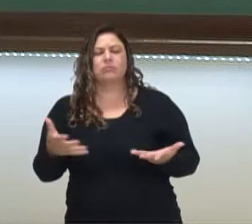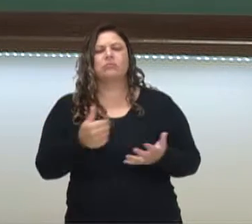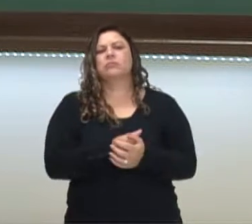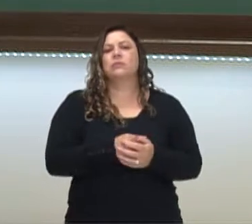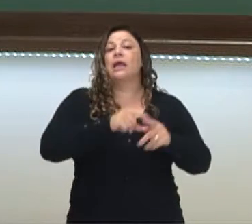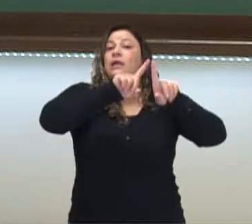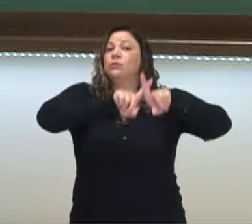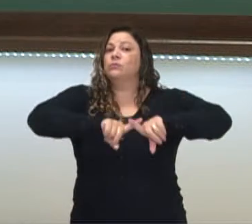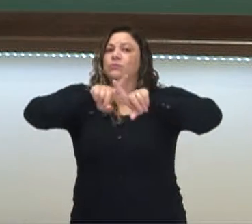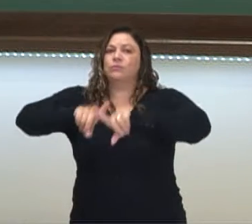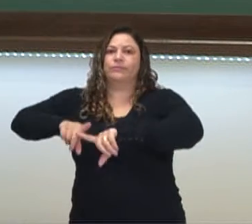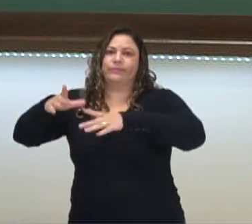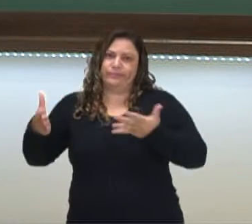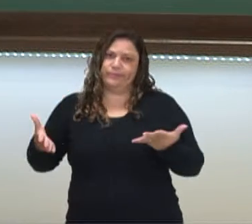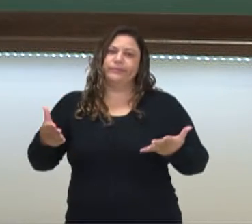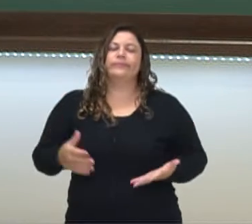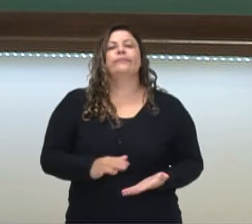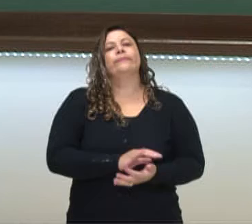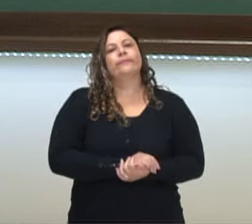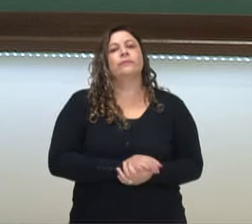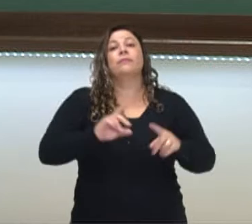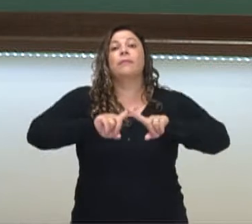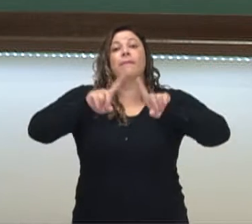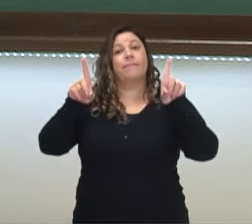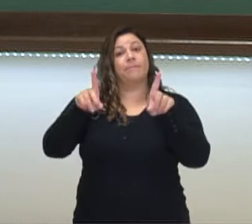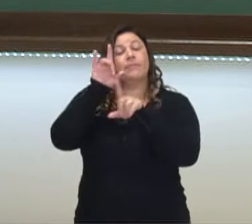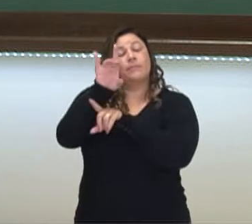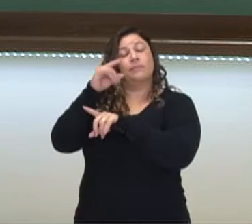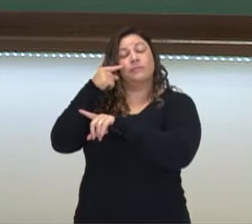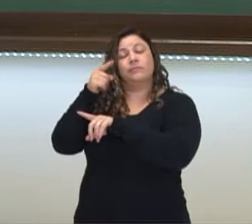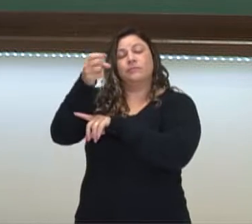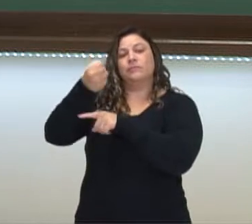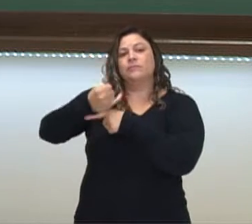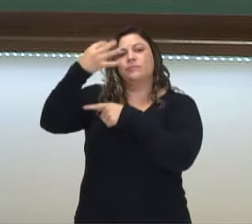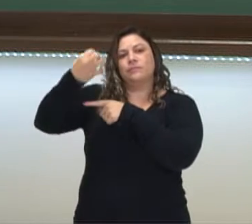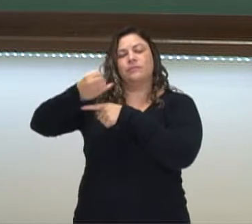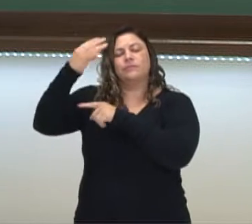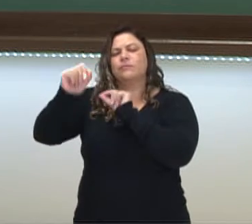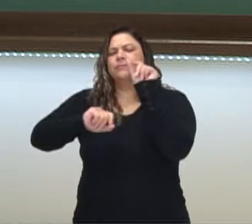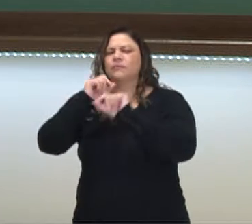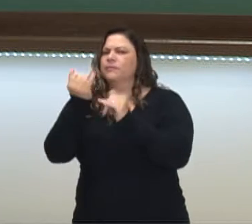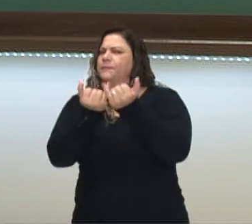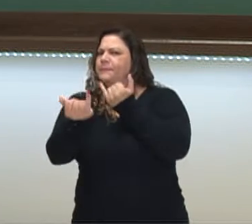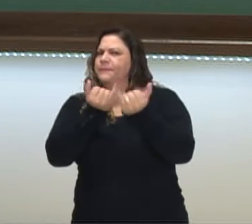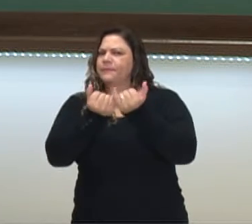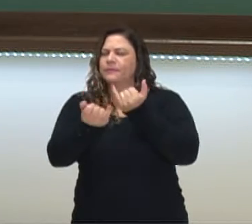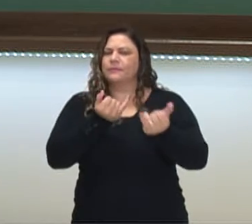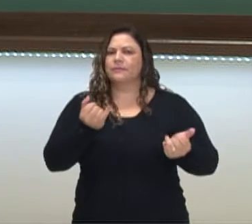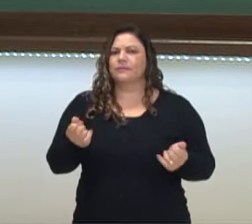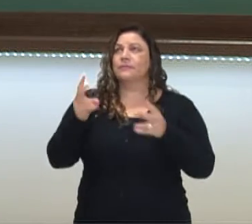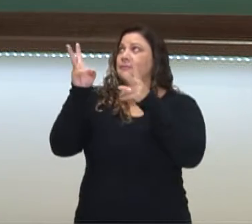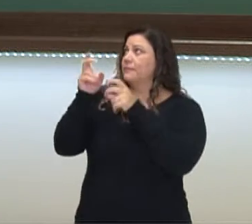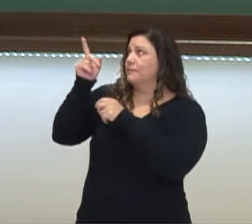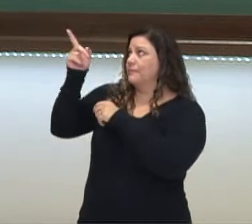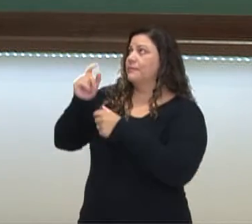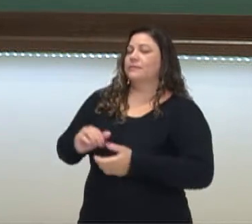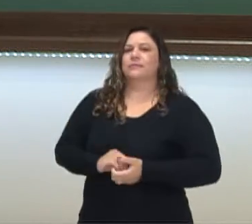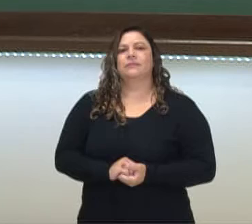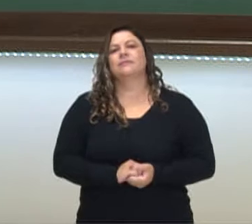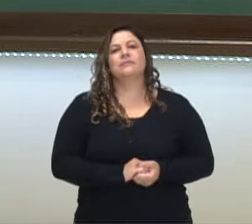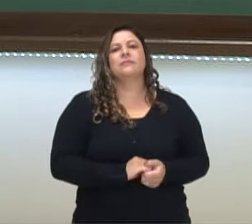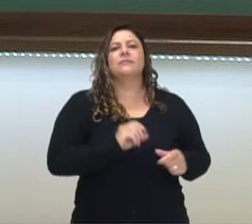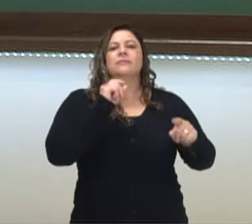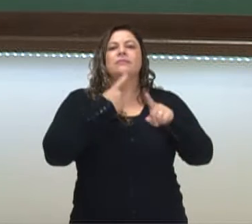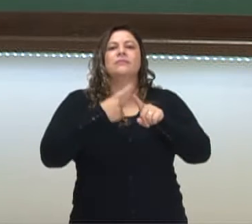de multiplicação. Só que aqui na potência o que acontece é uma situação muito parecida, tá? Por isso que a gente acabou chamando